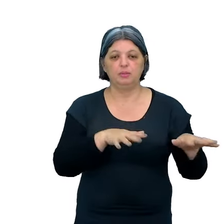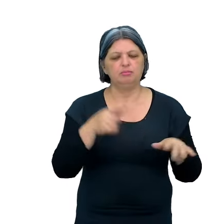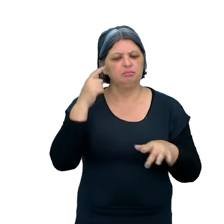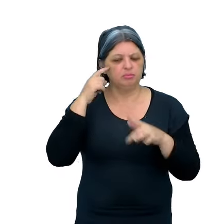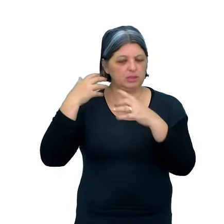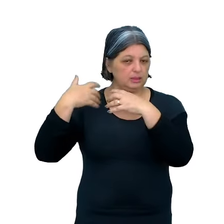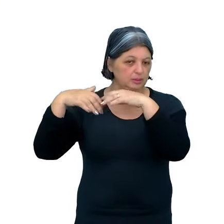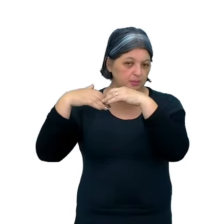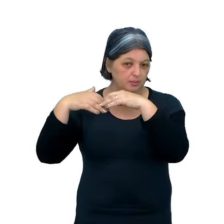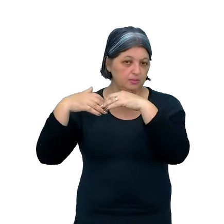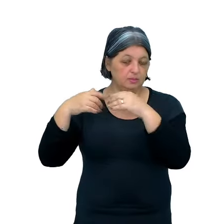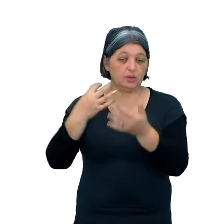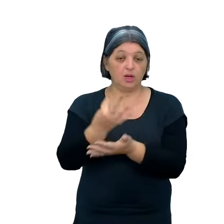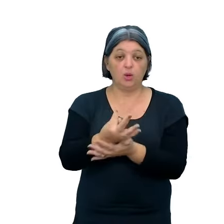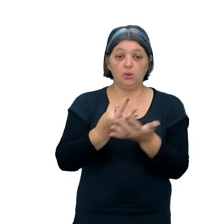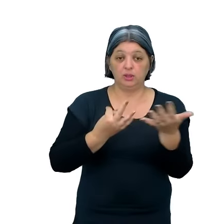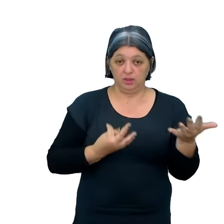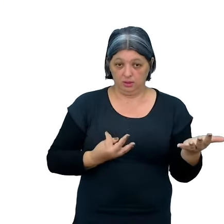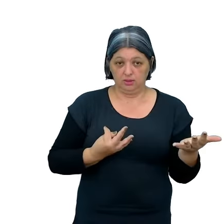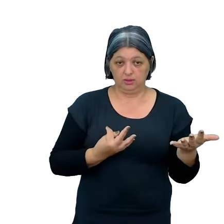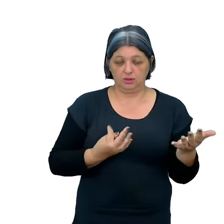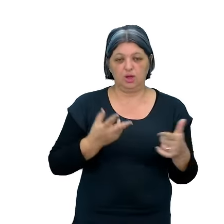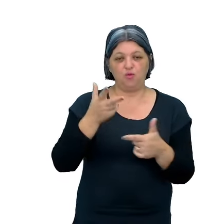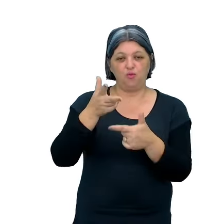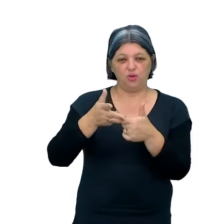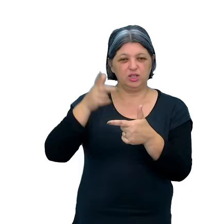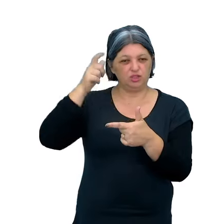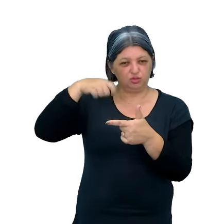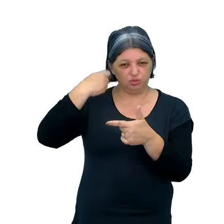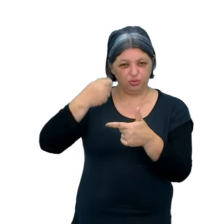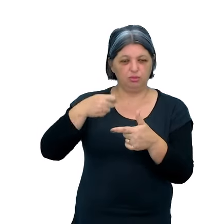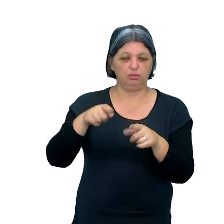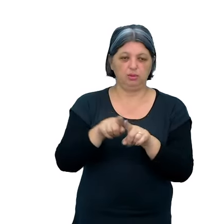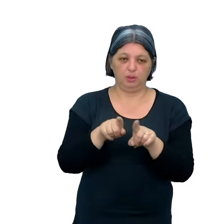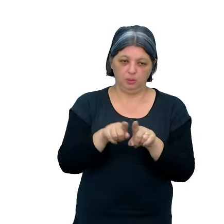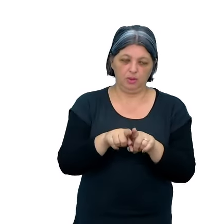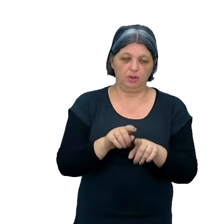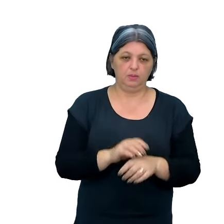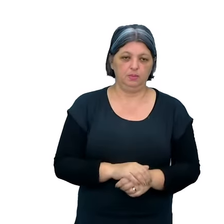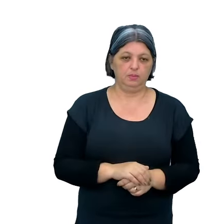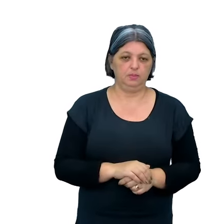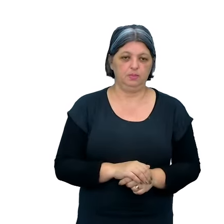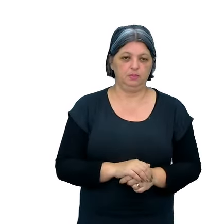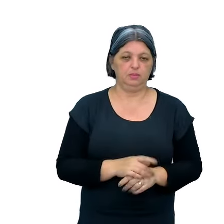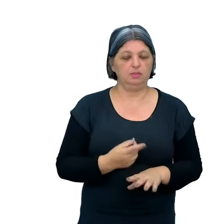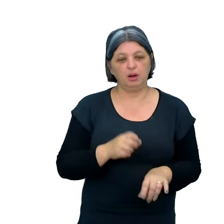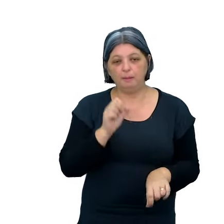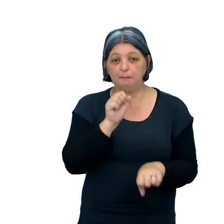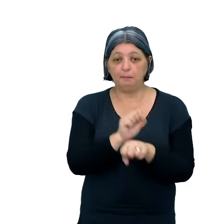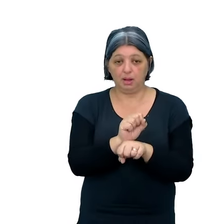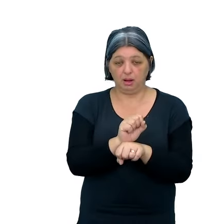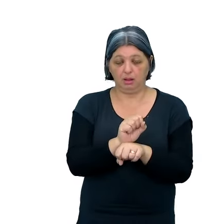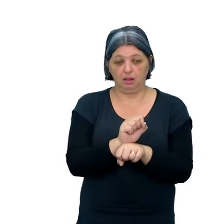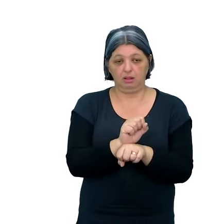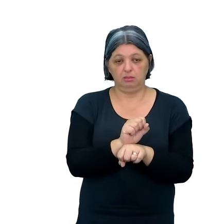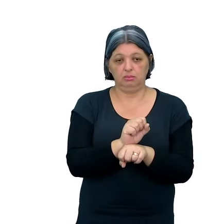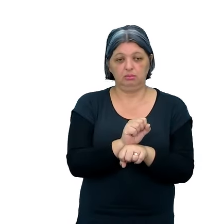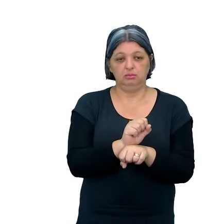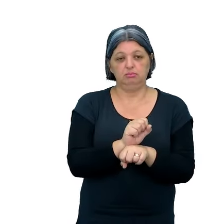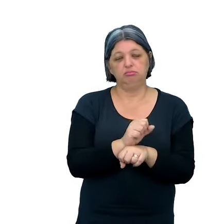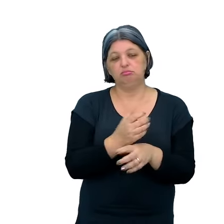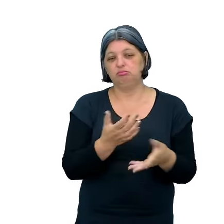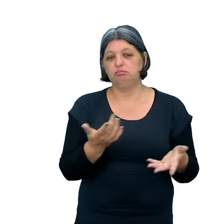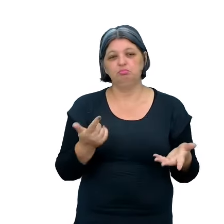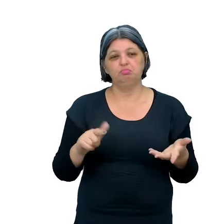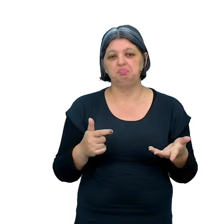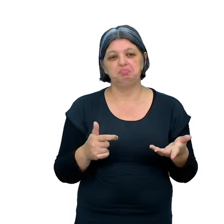refletir para que o texto também, que o nosso vídeo, né, não fique assim tão estático, ou então sem